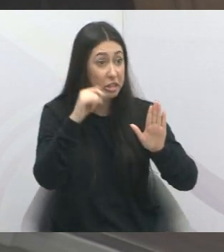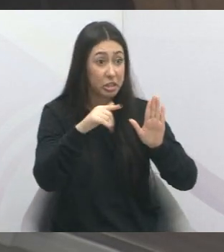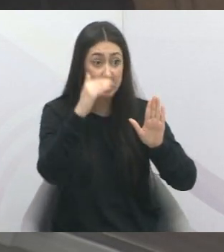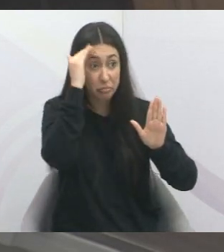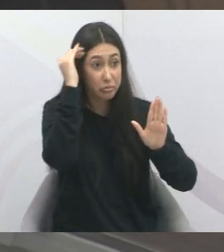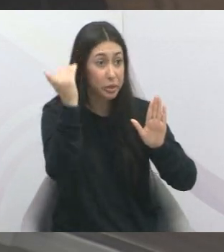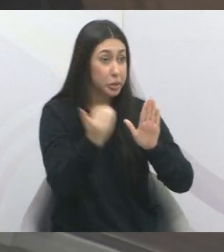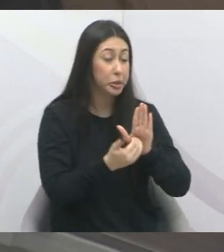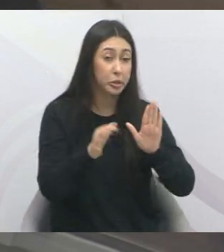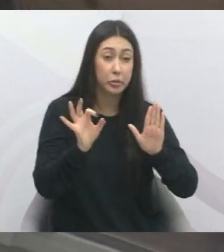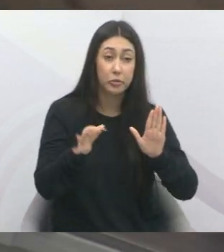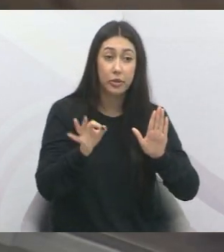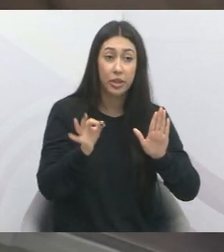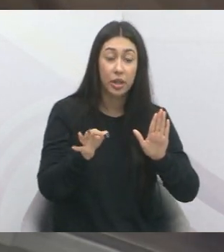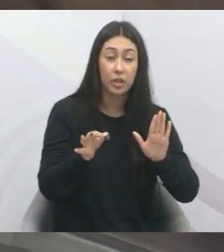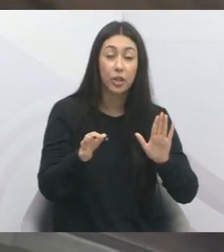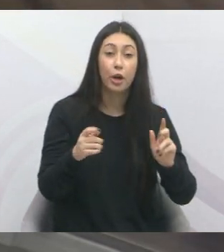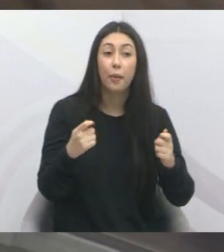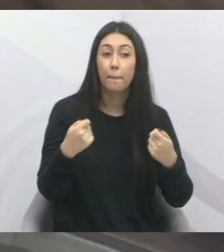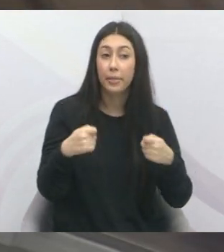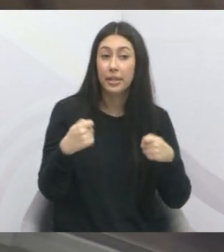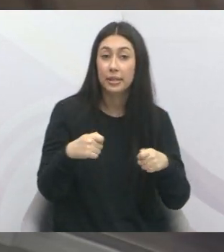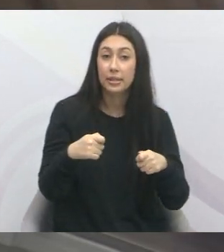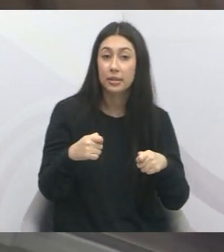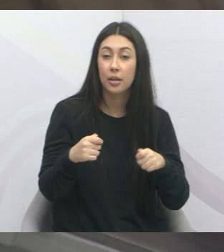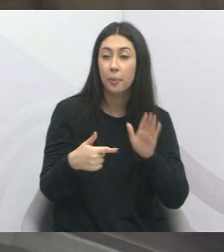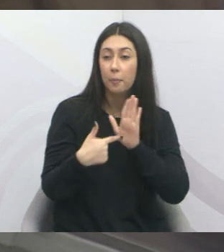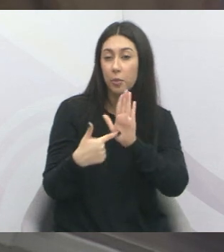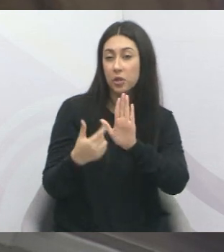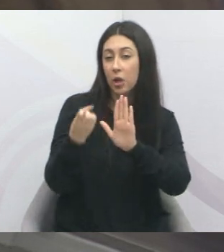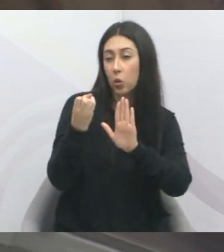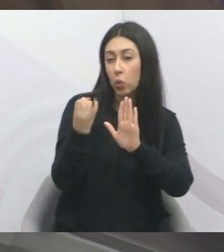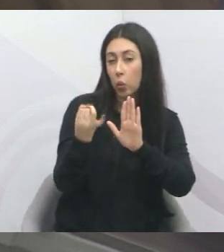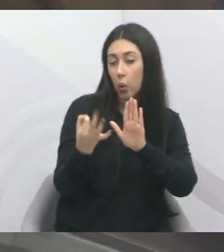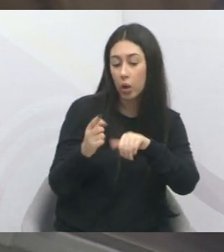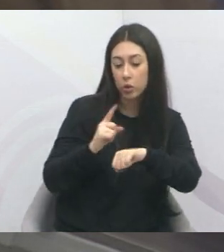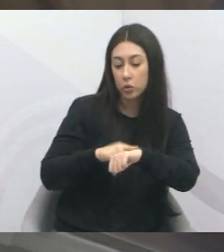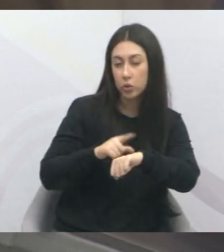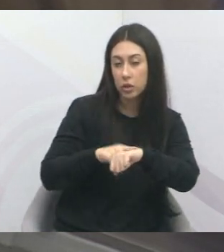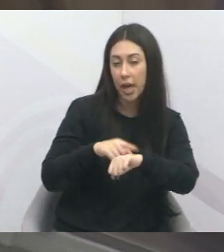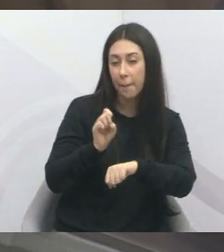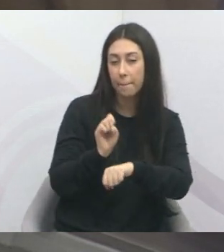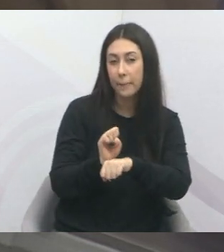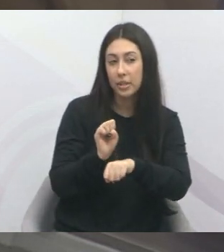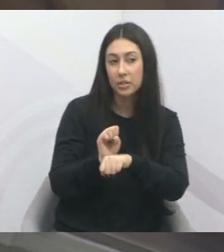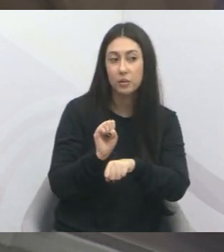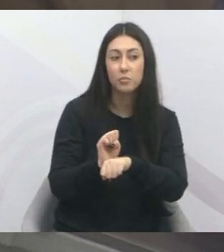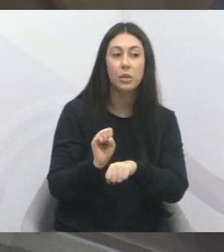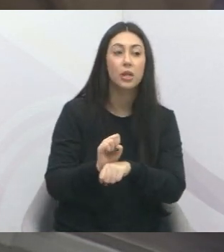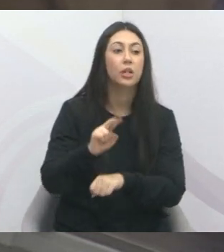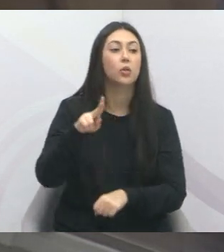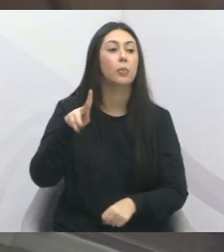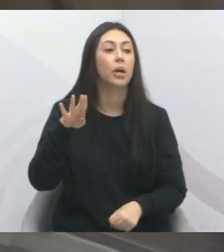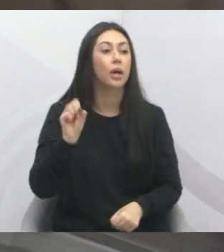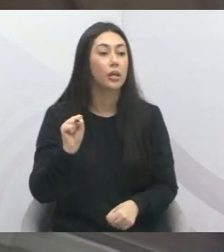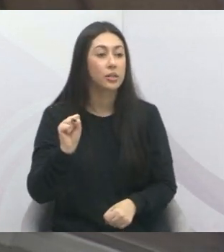lá, que tem que estimar o tempo de espera para os pacientes nas